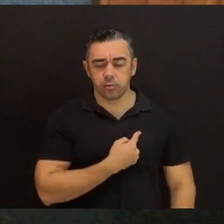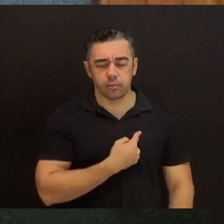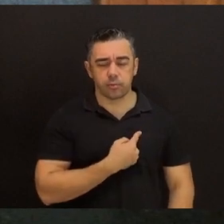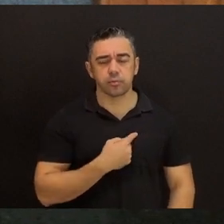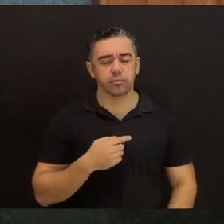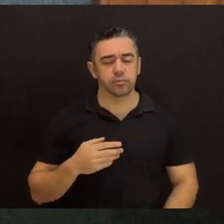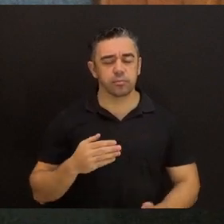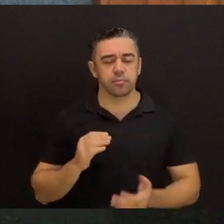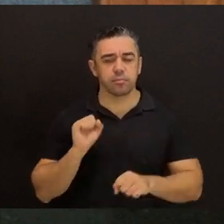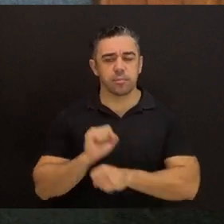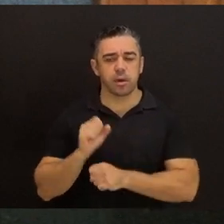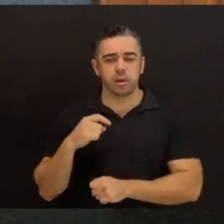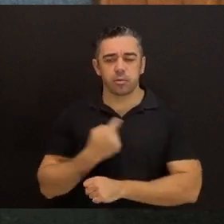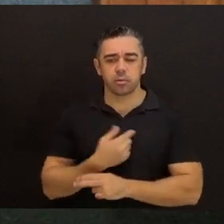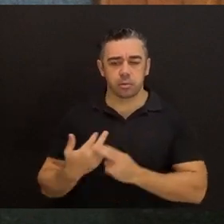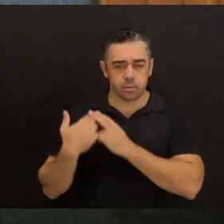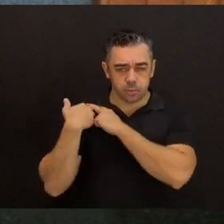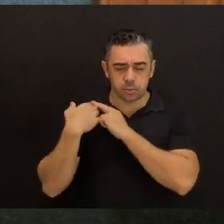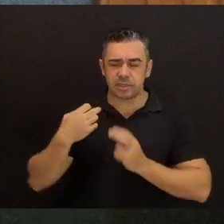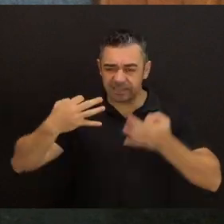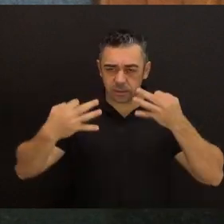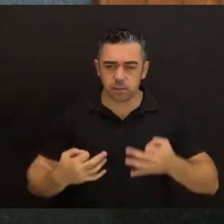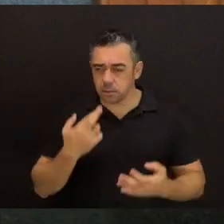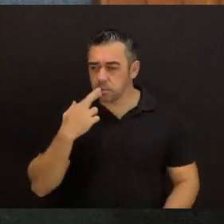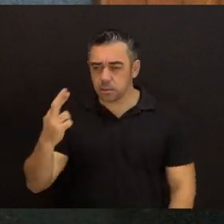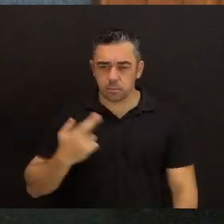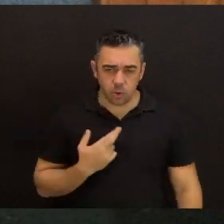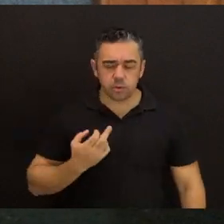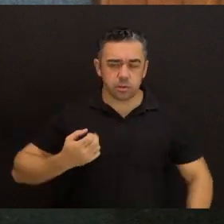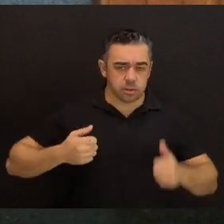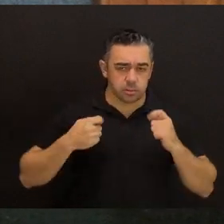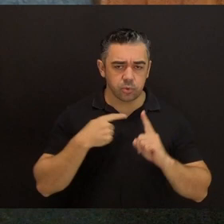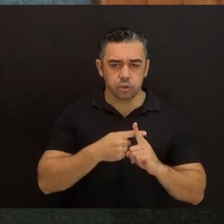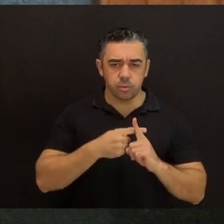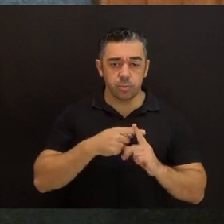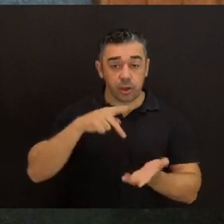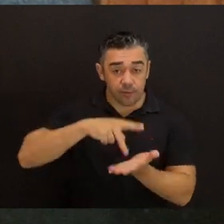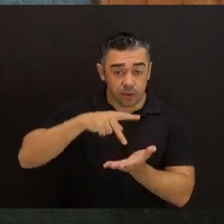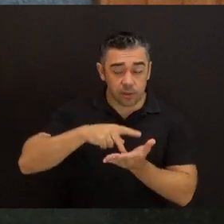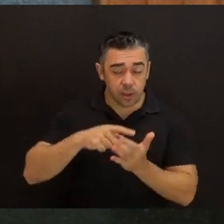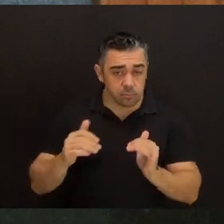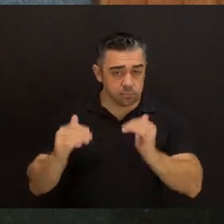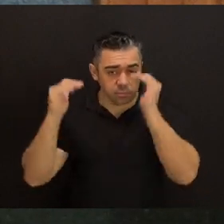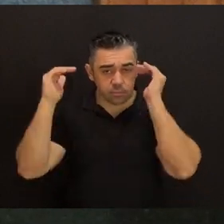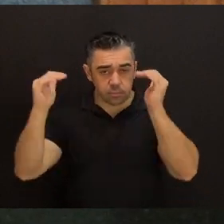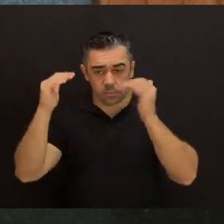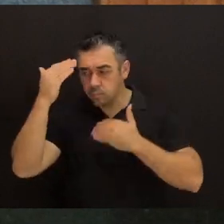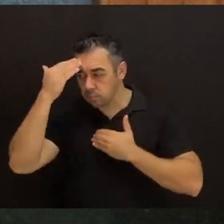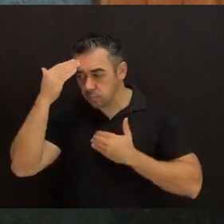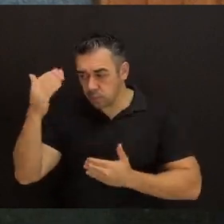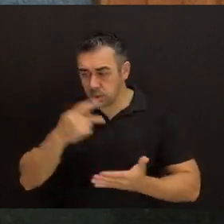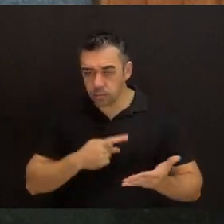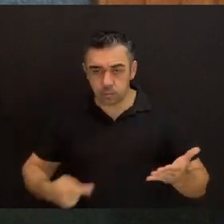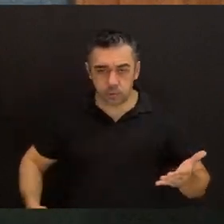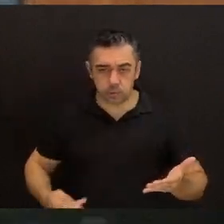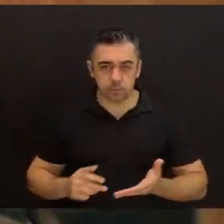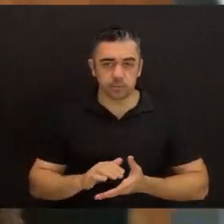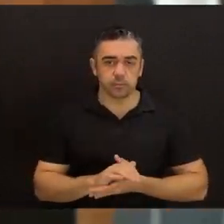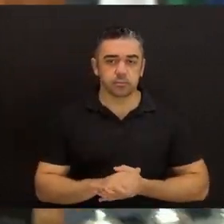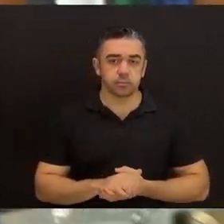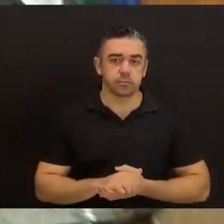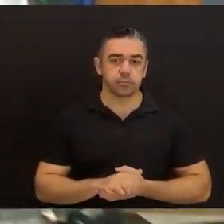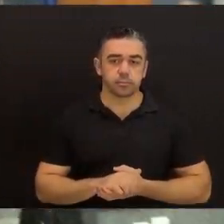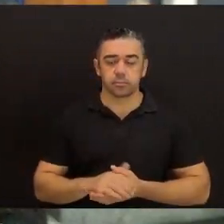responsabilidade com certeza a resposta virá porque a verdade sempre prevalece Muito obrigado senhor presidente